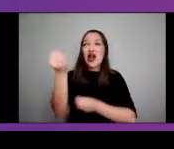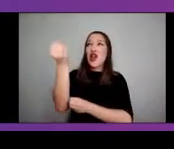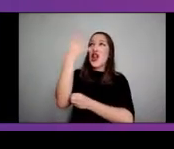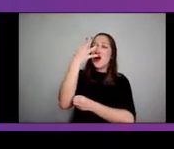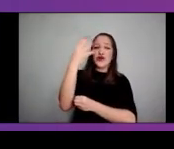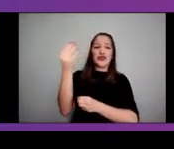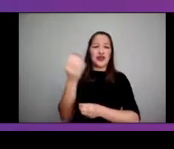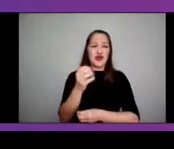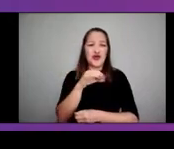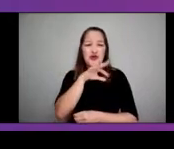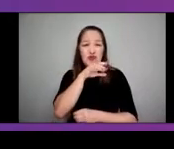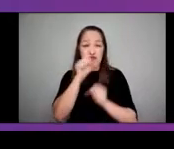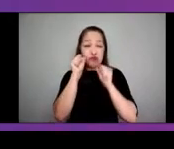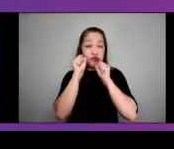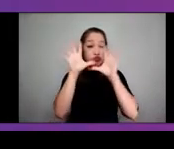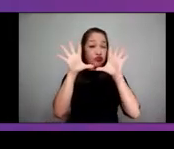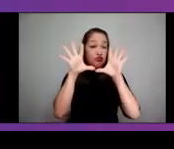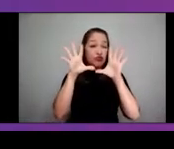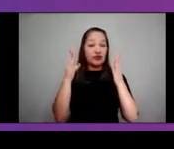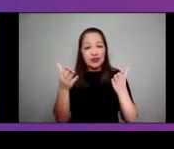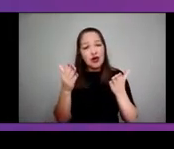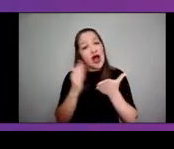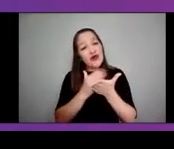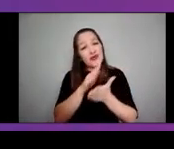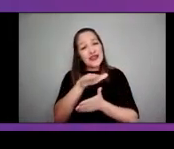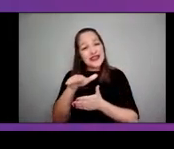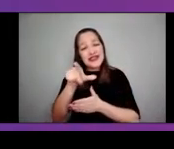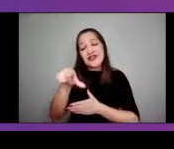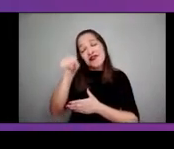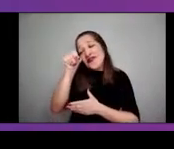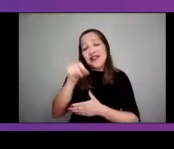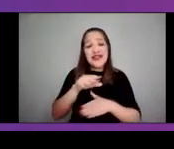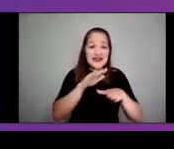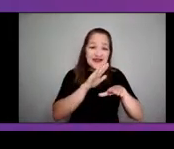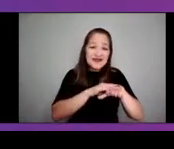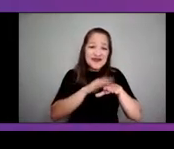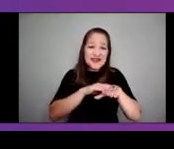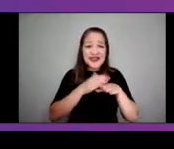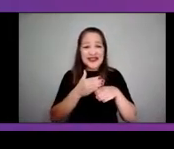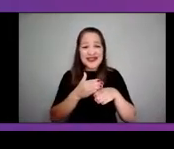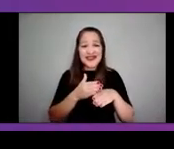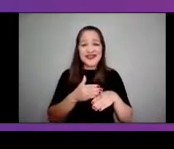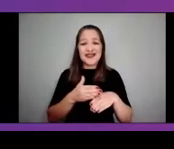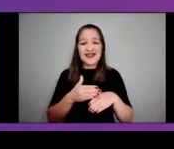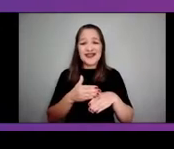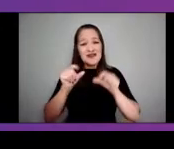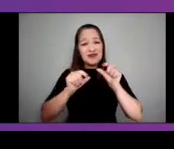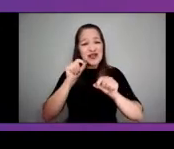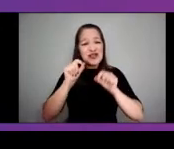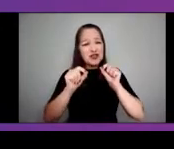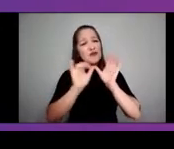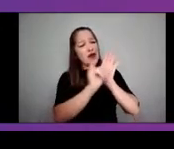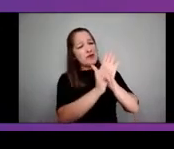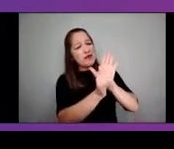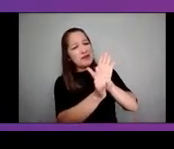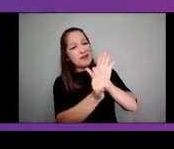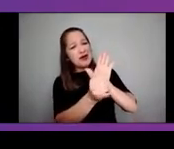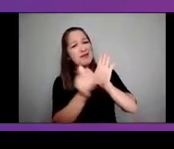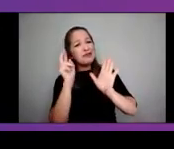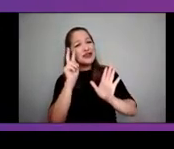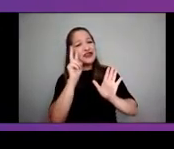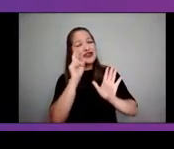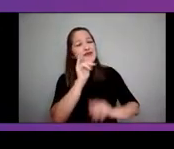algumas que elas escolheram isso e construindo lá no seu das Folhas uma narrativa e contou uma história aí para